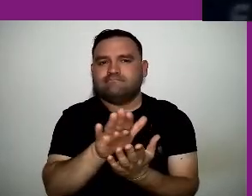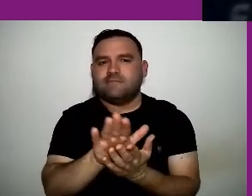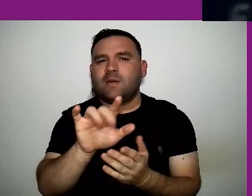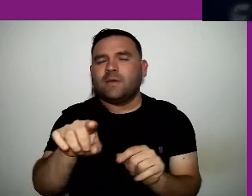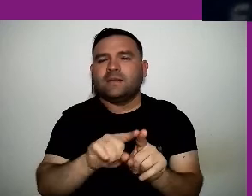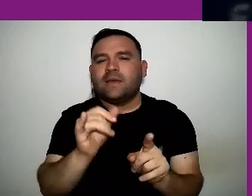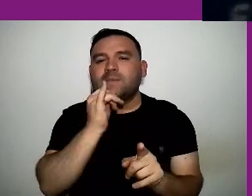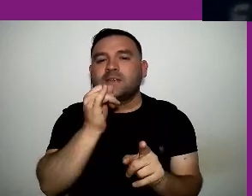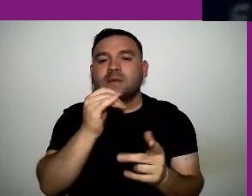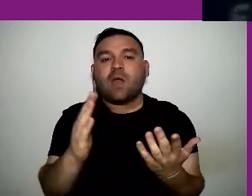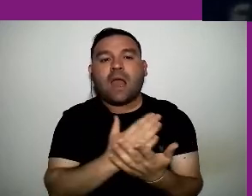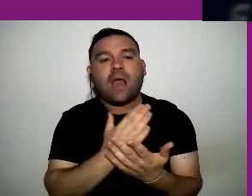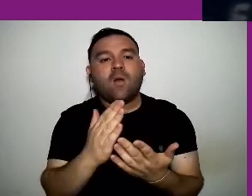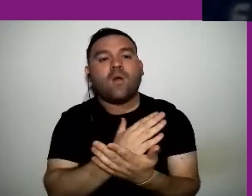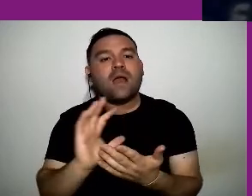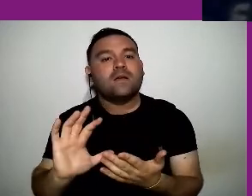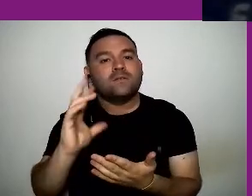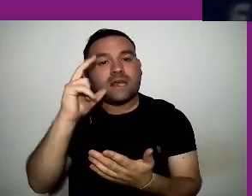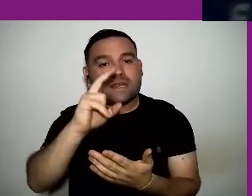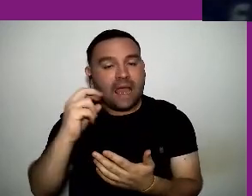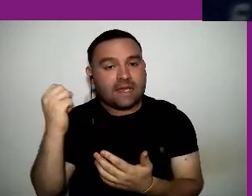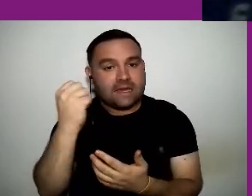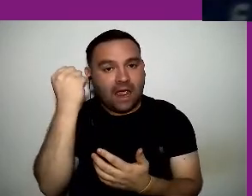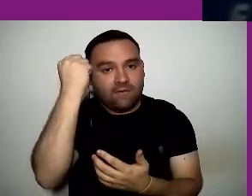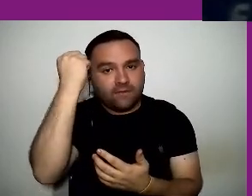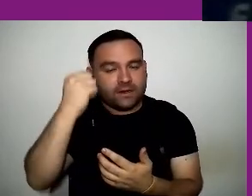nos casos mais graves,